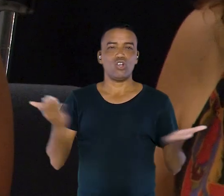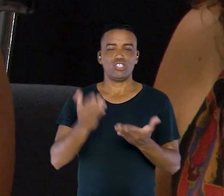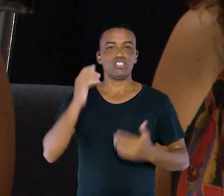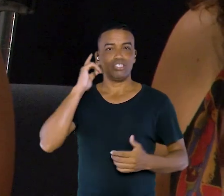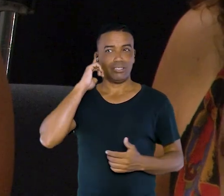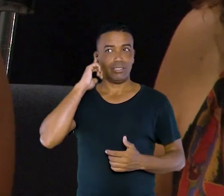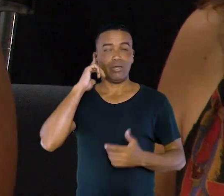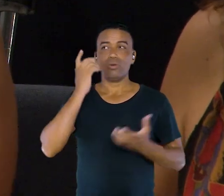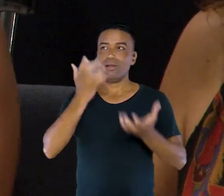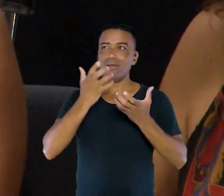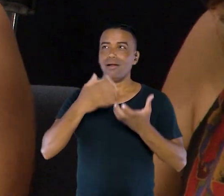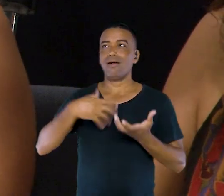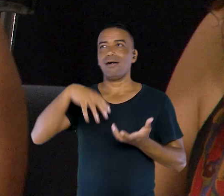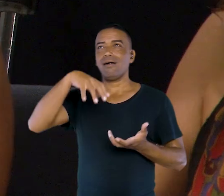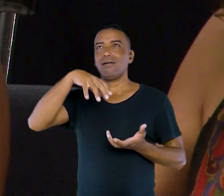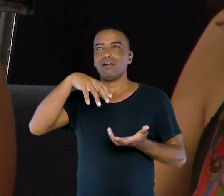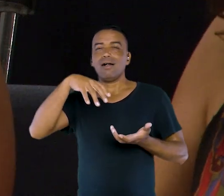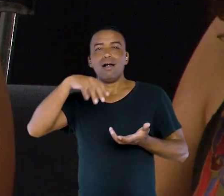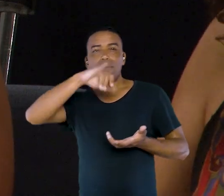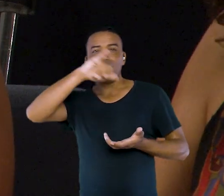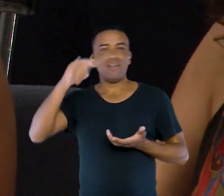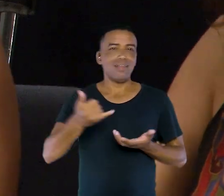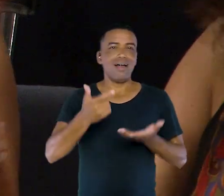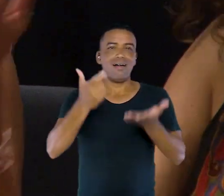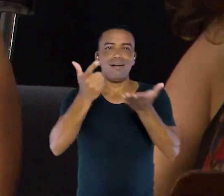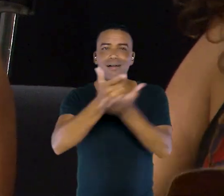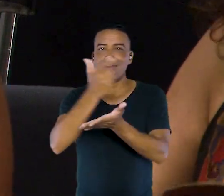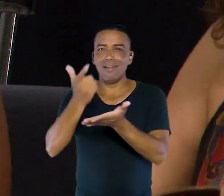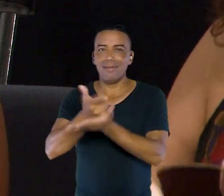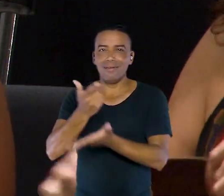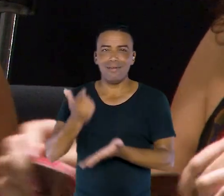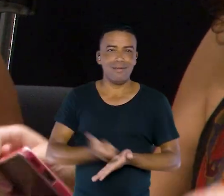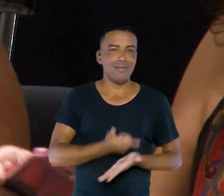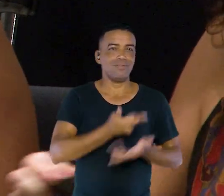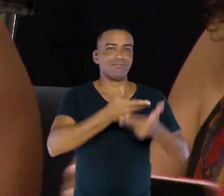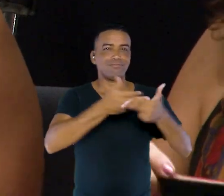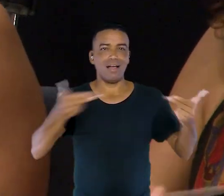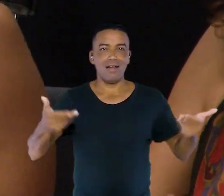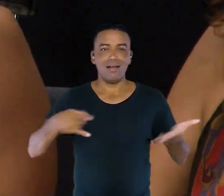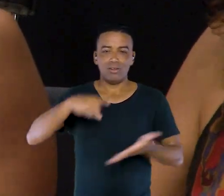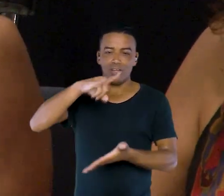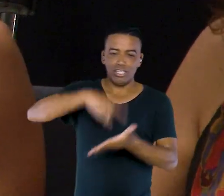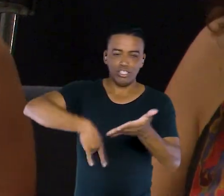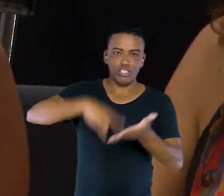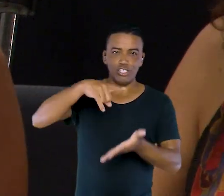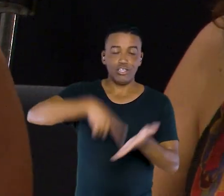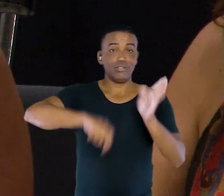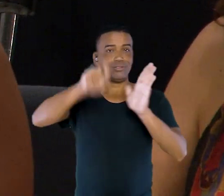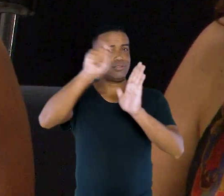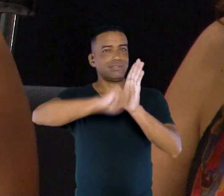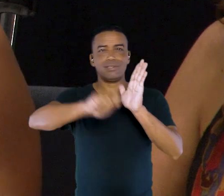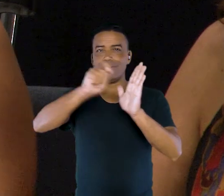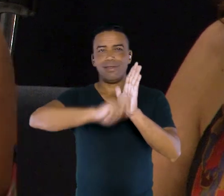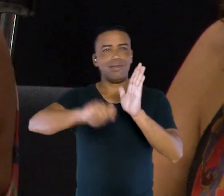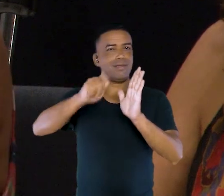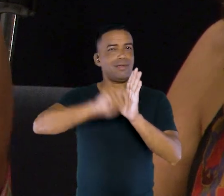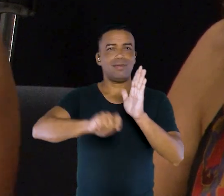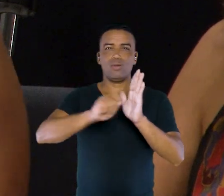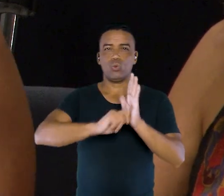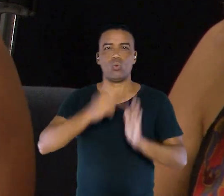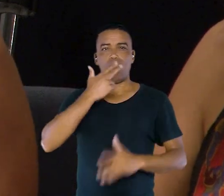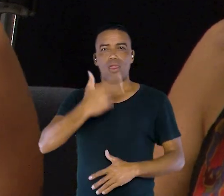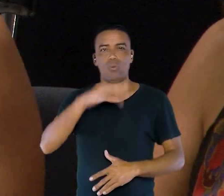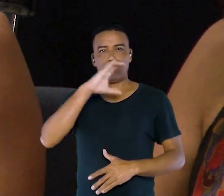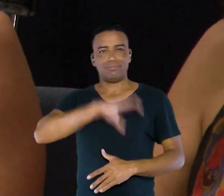queria aproveitar, a gente aqui tem livros, né, são registros na escrita alfabética, né, de